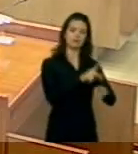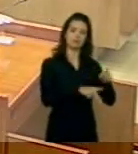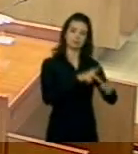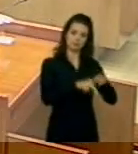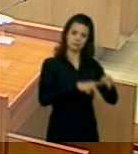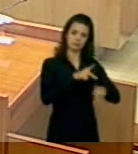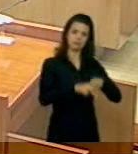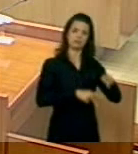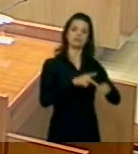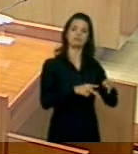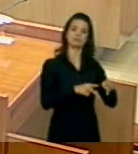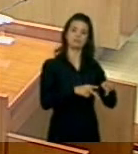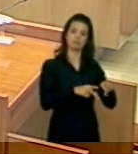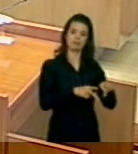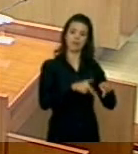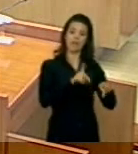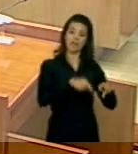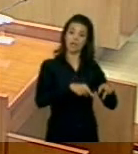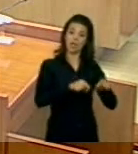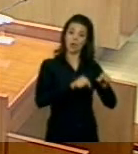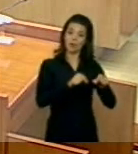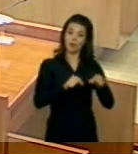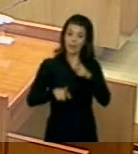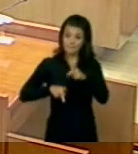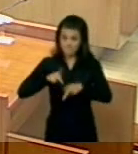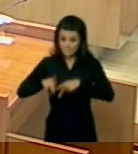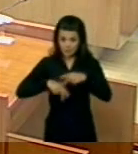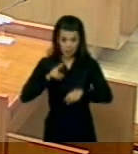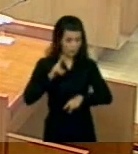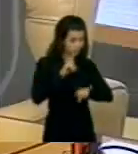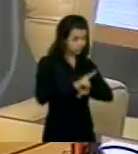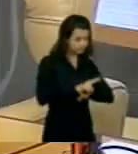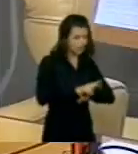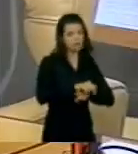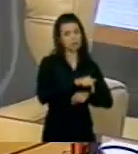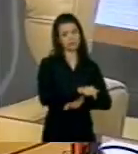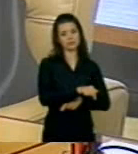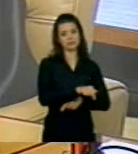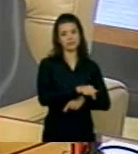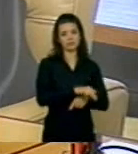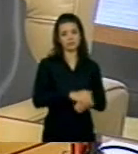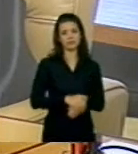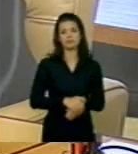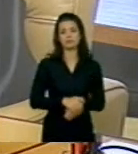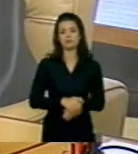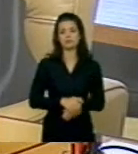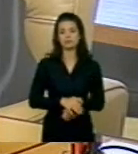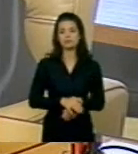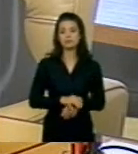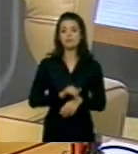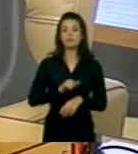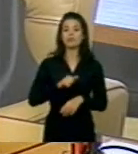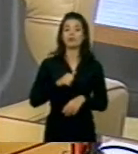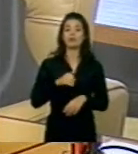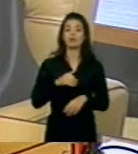politicamente controlados pelo voto de seus respectivos representados. Tal prerrogativa conferida ao